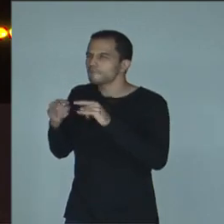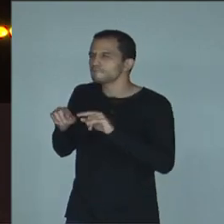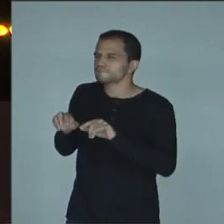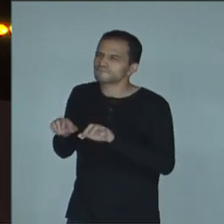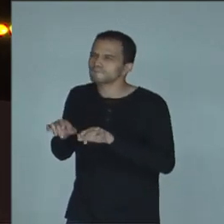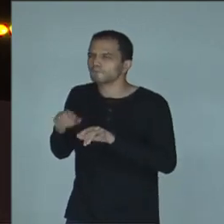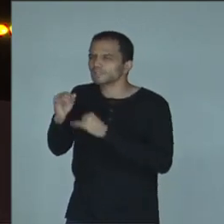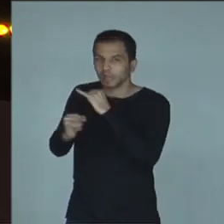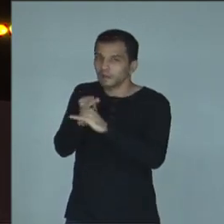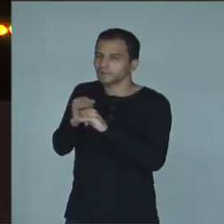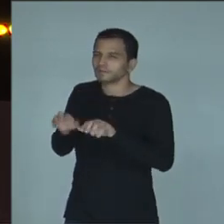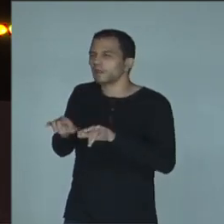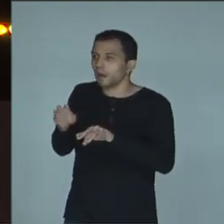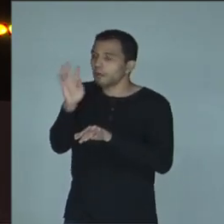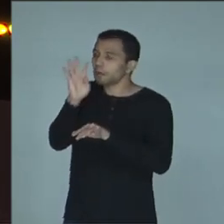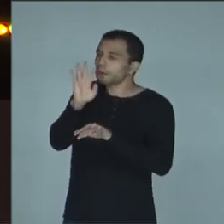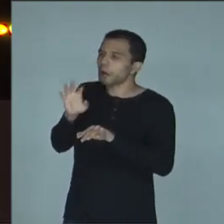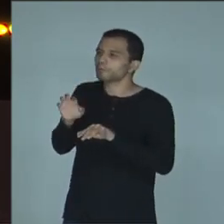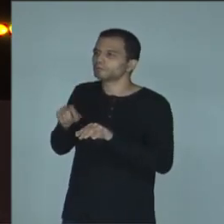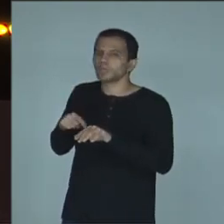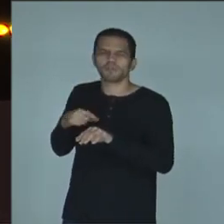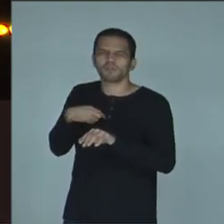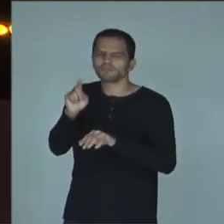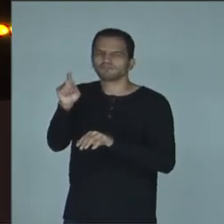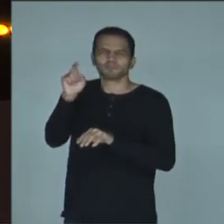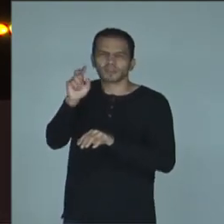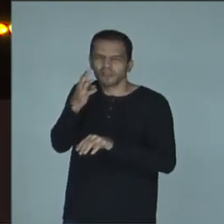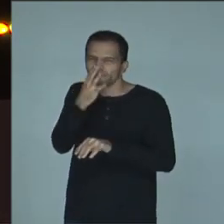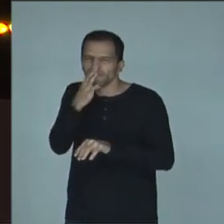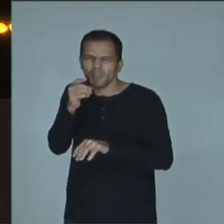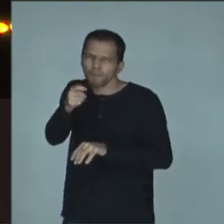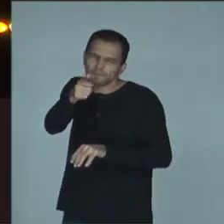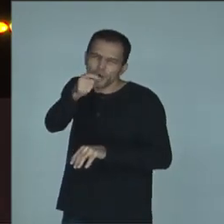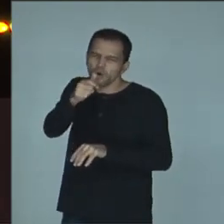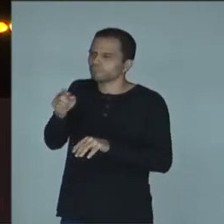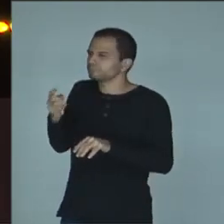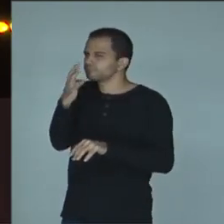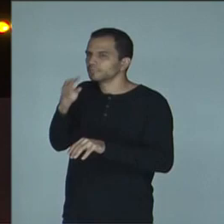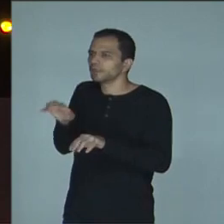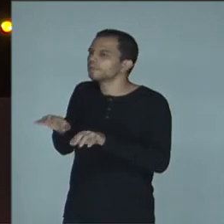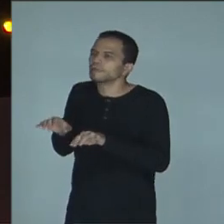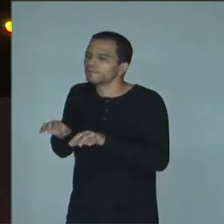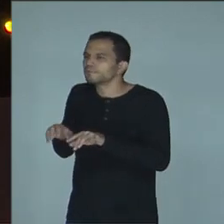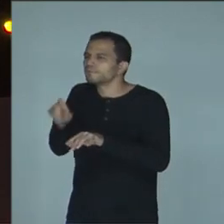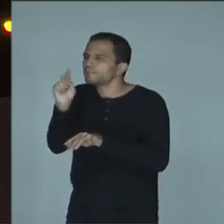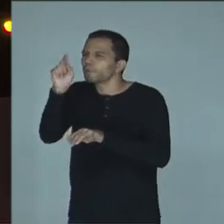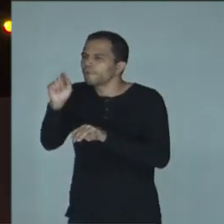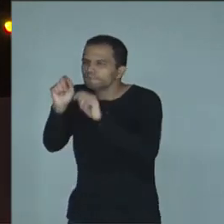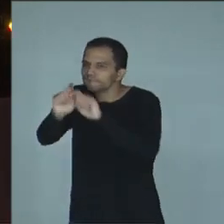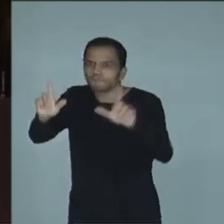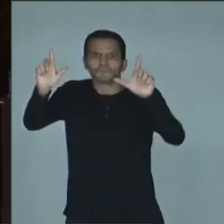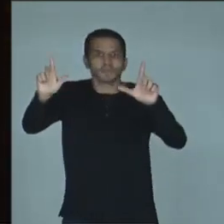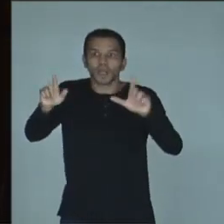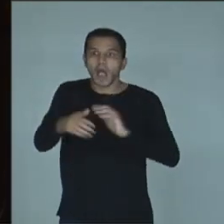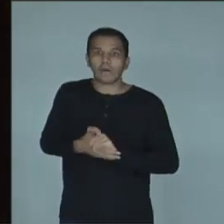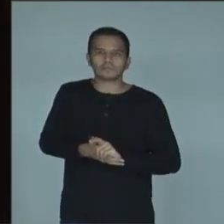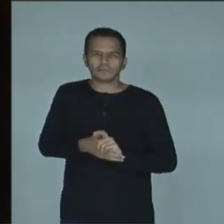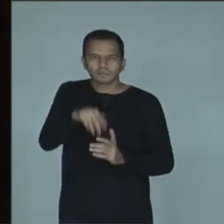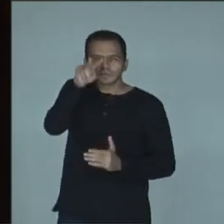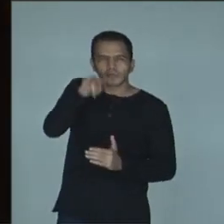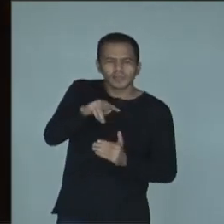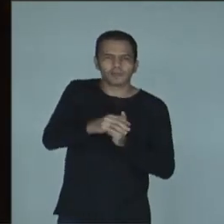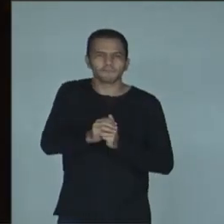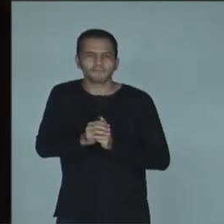fica assim poxa legal vou clicar só para ver o mais um pouquinho e aí você vê mais um pouquinho aí você lê